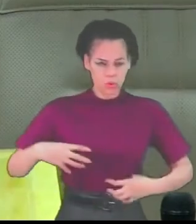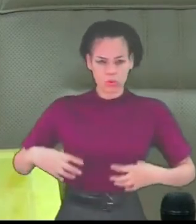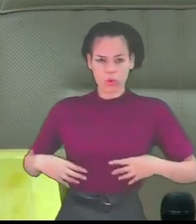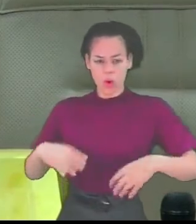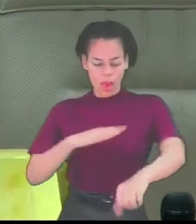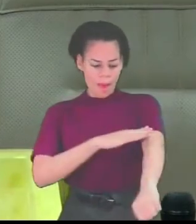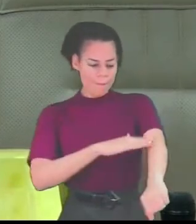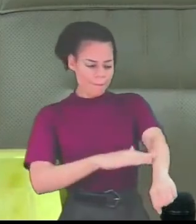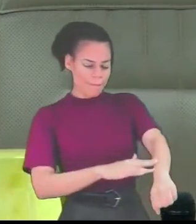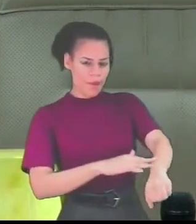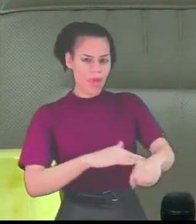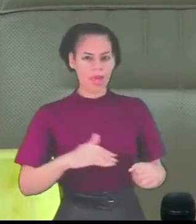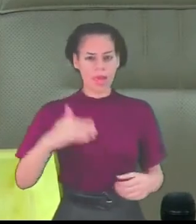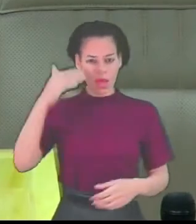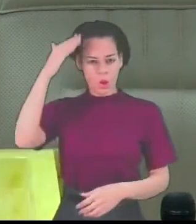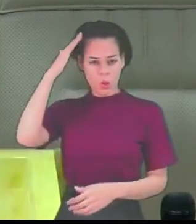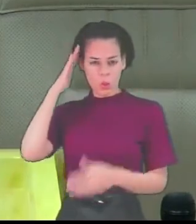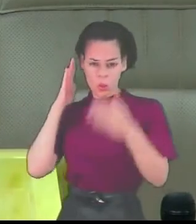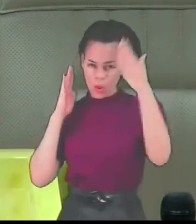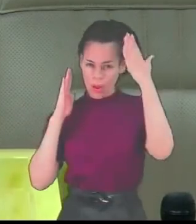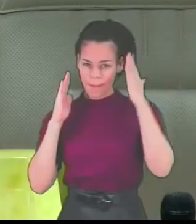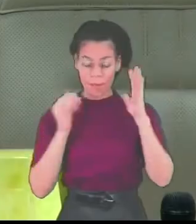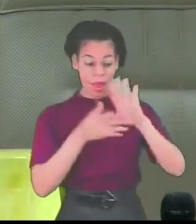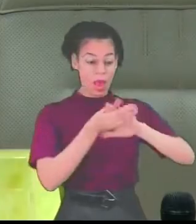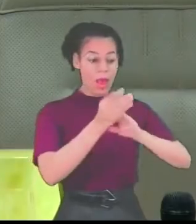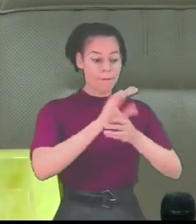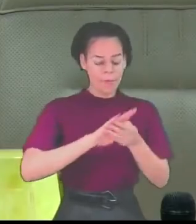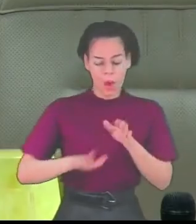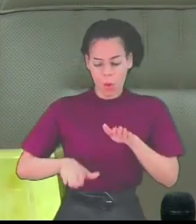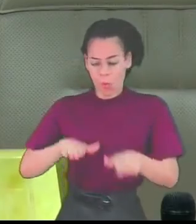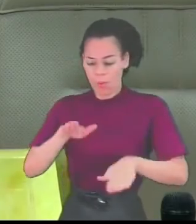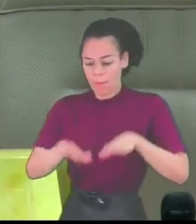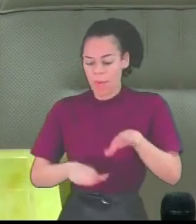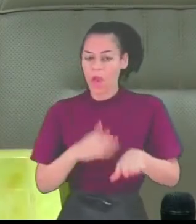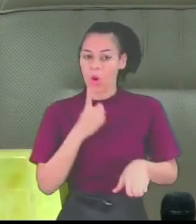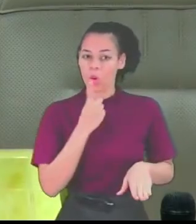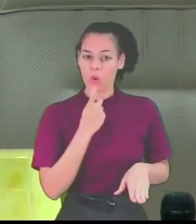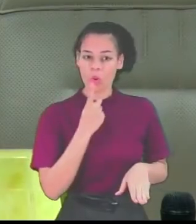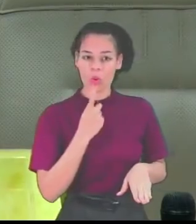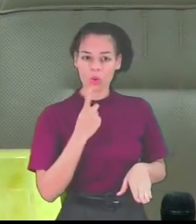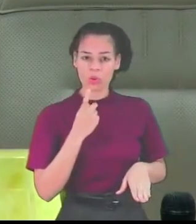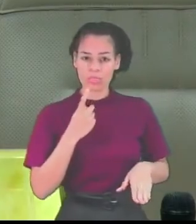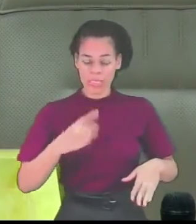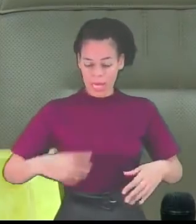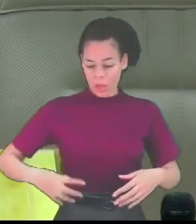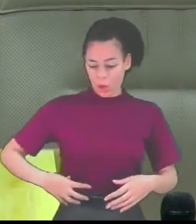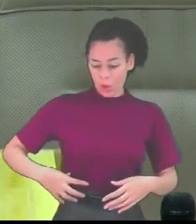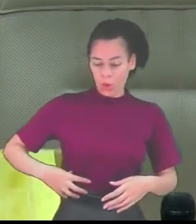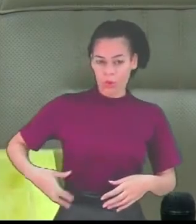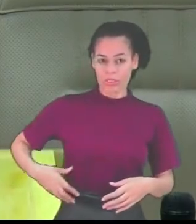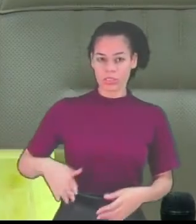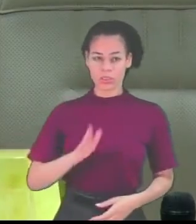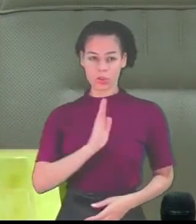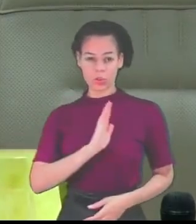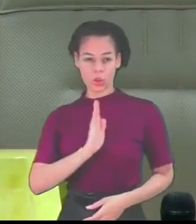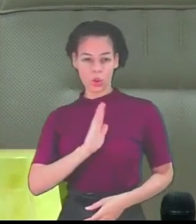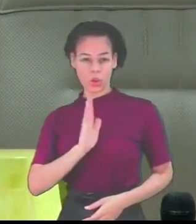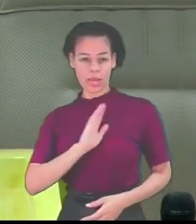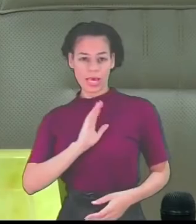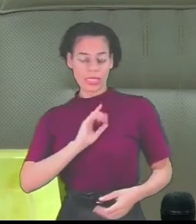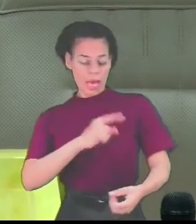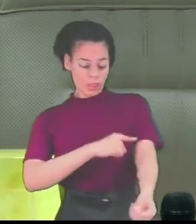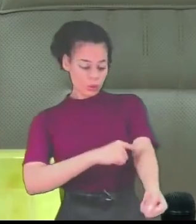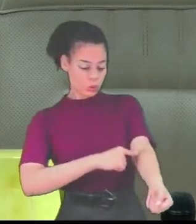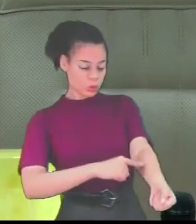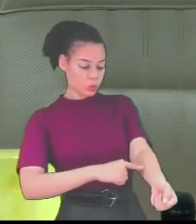seu cabelo os seus pés o seu sangue o seu baixo os seus filhos o seu coração as suas